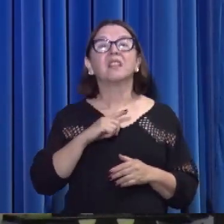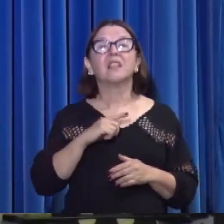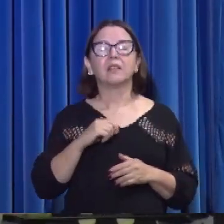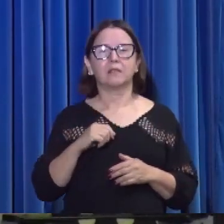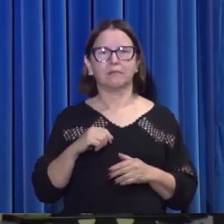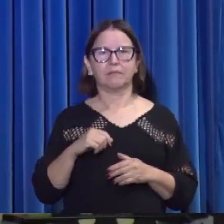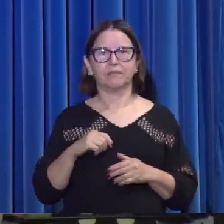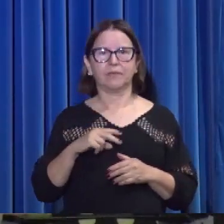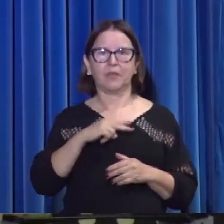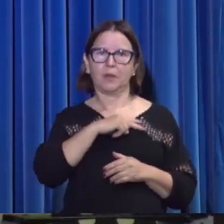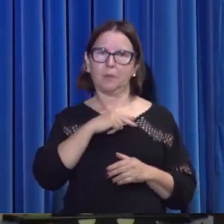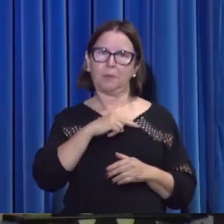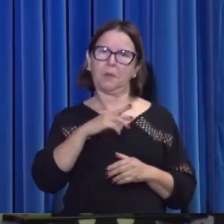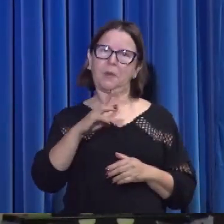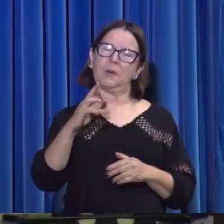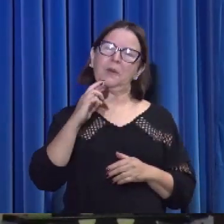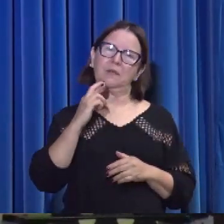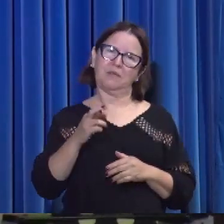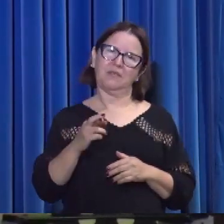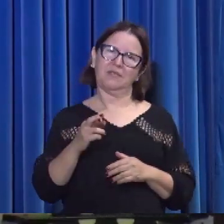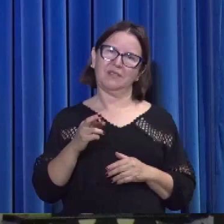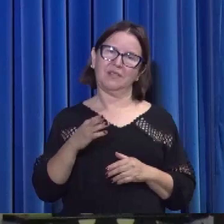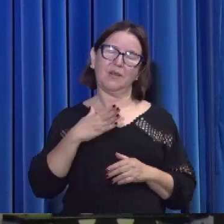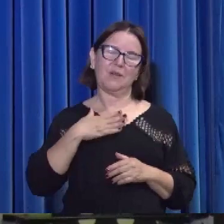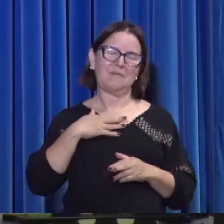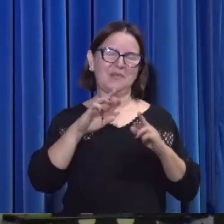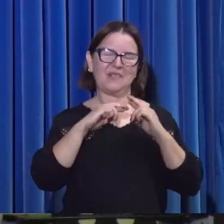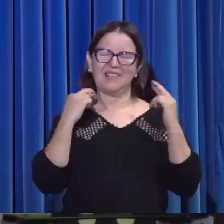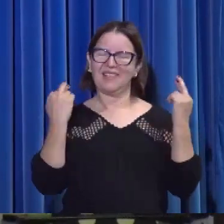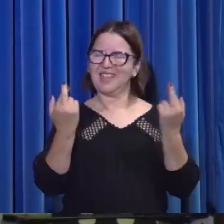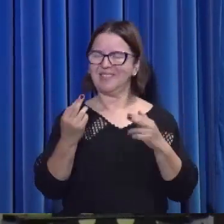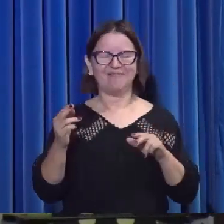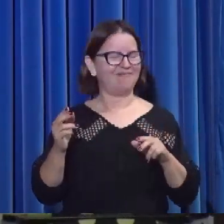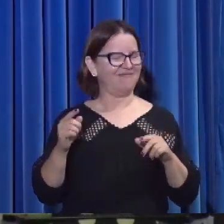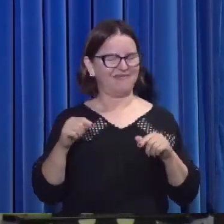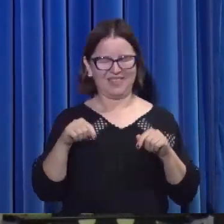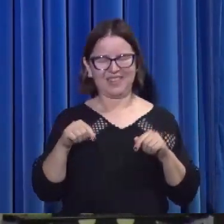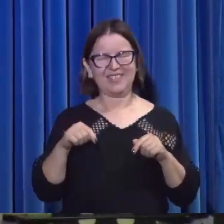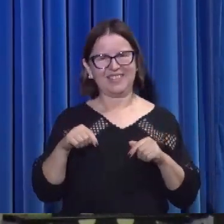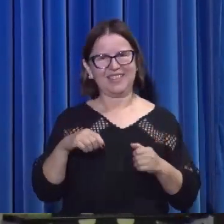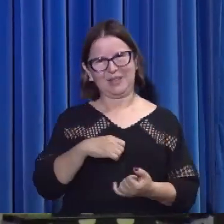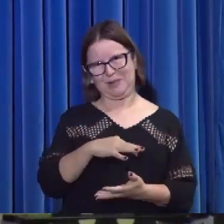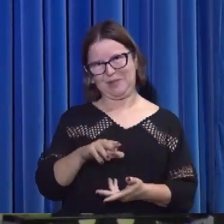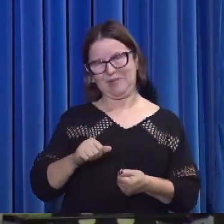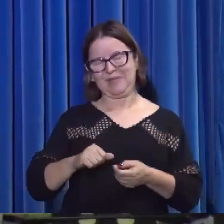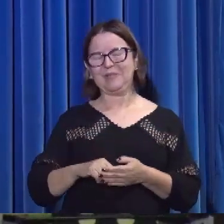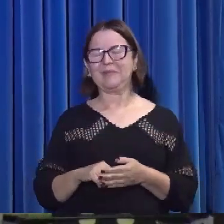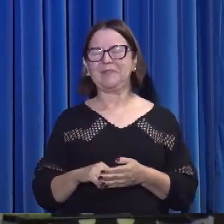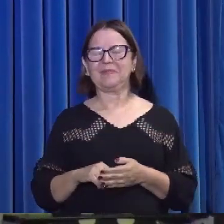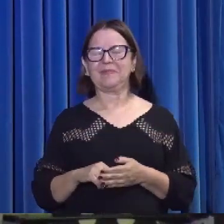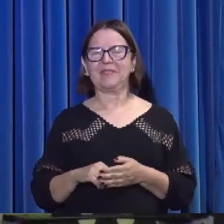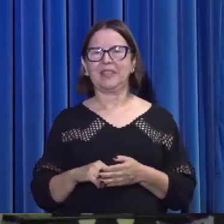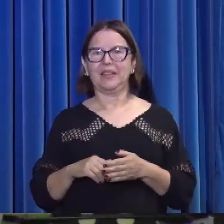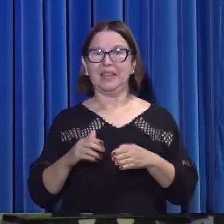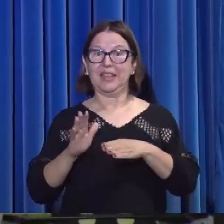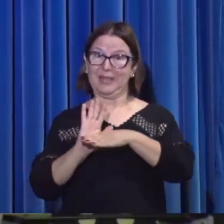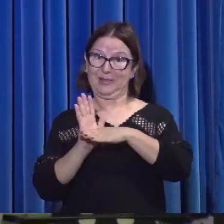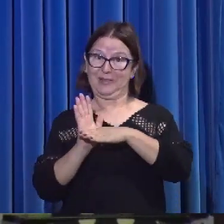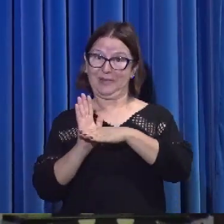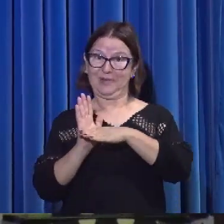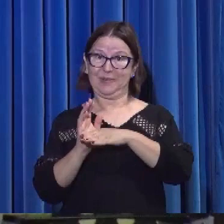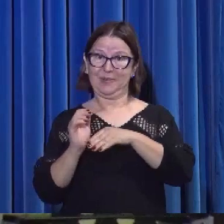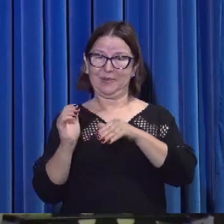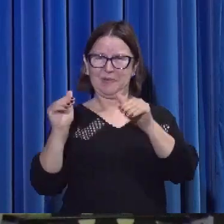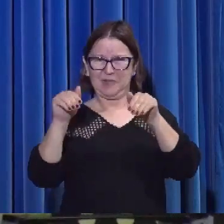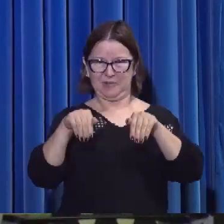E aí Paulo fala para ele: "O meu reino não é deste mundo." E numa das cenas finais do filme, ele